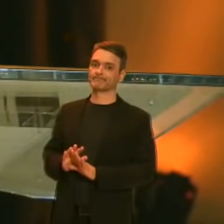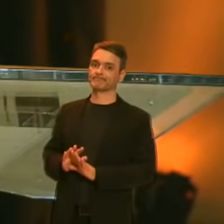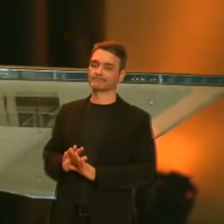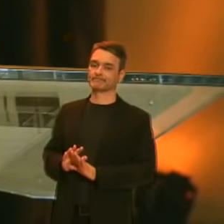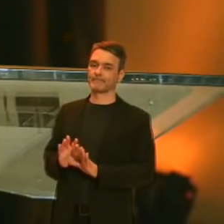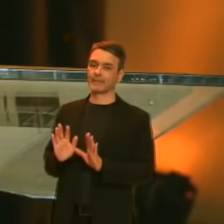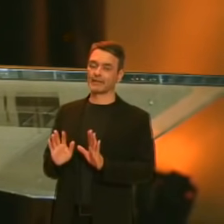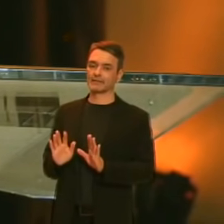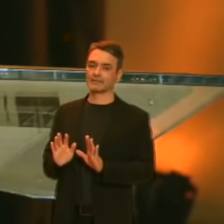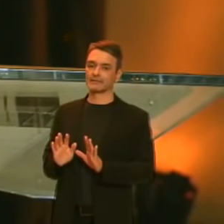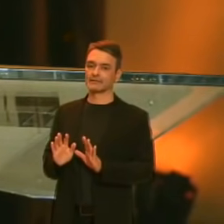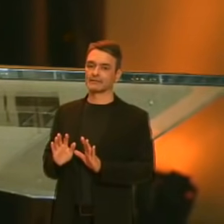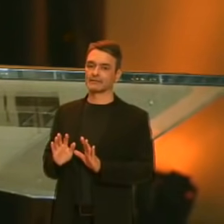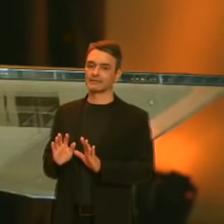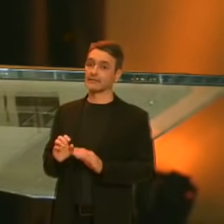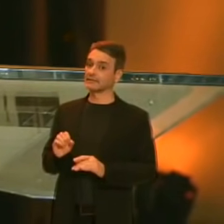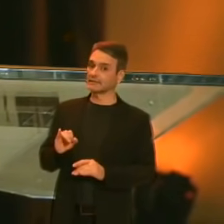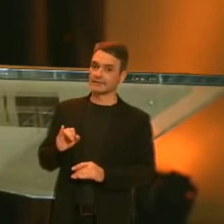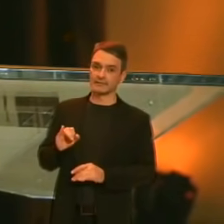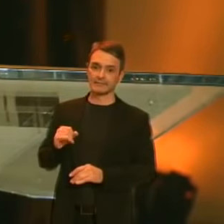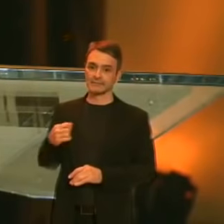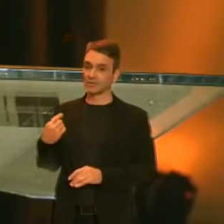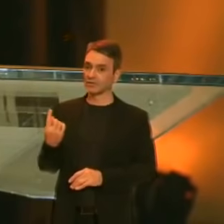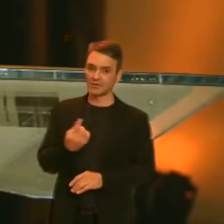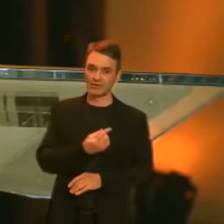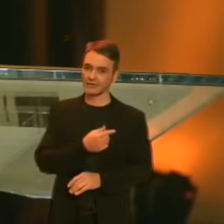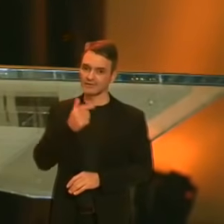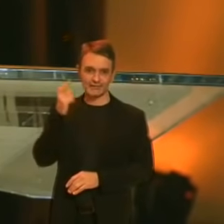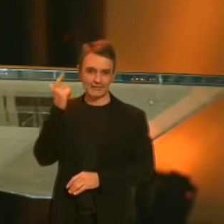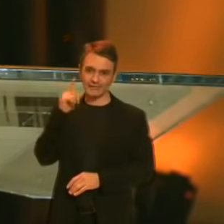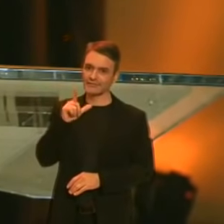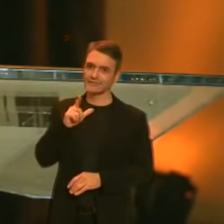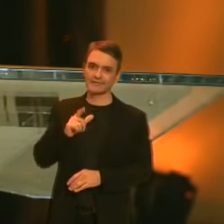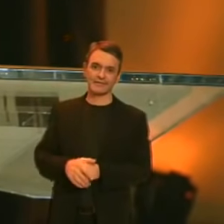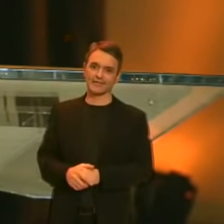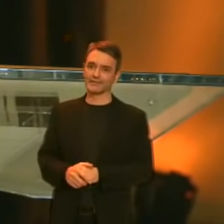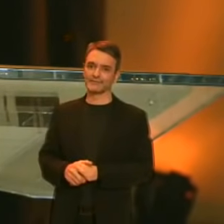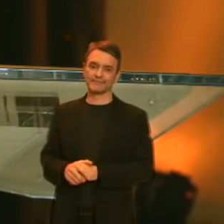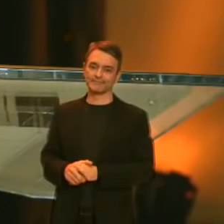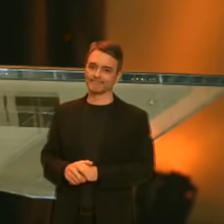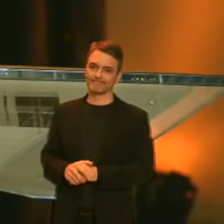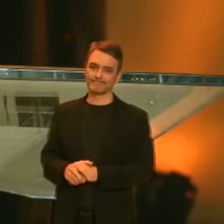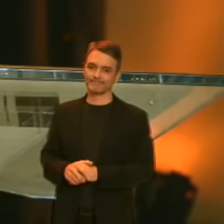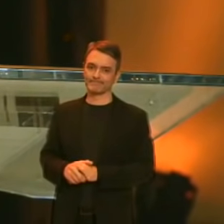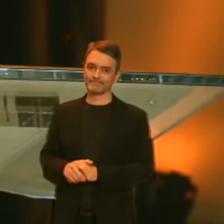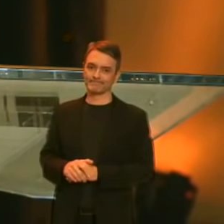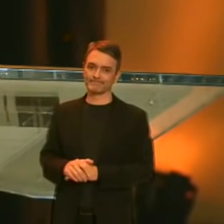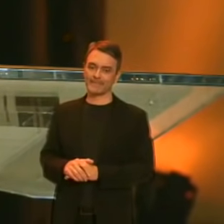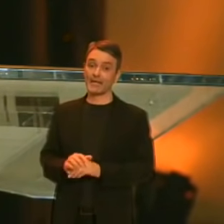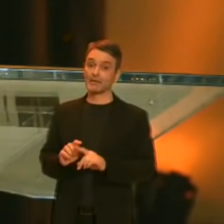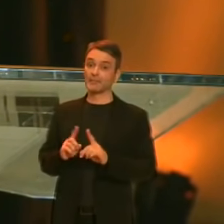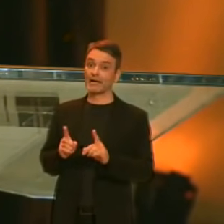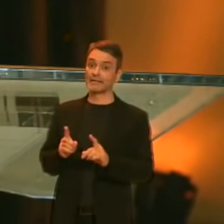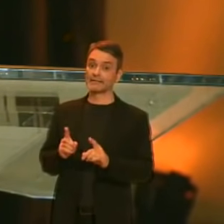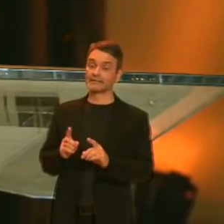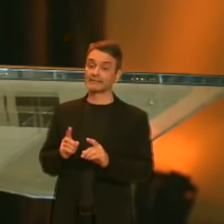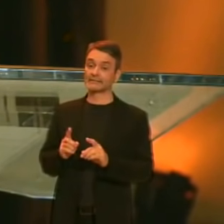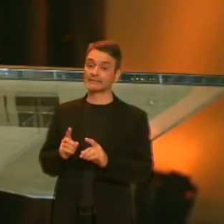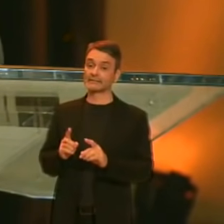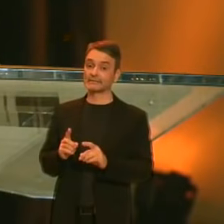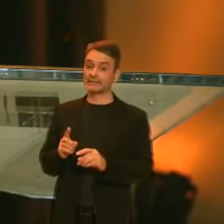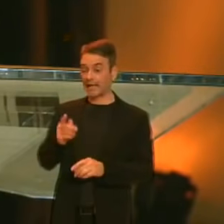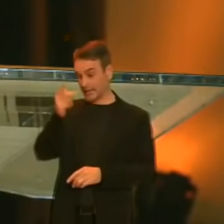mau? Mas, no entanto, a igreja fiel vai continuar atuante